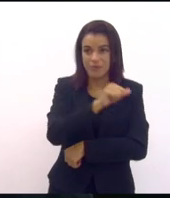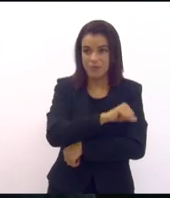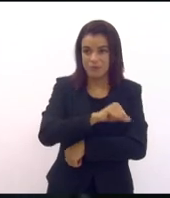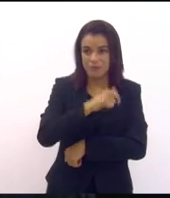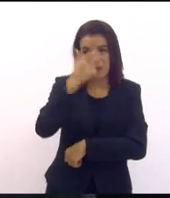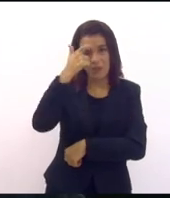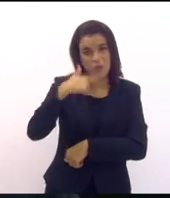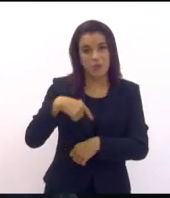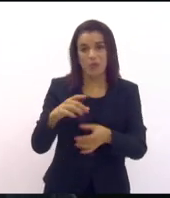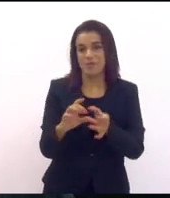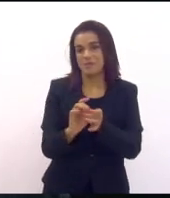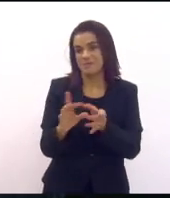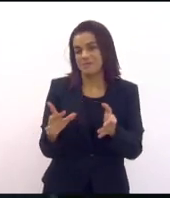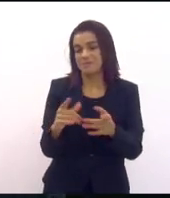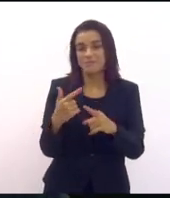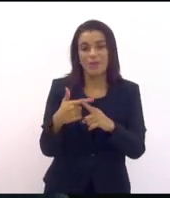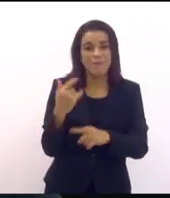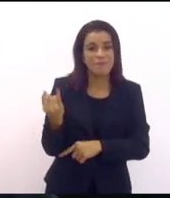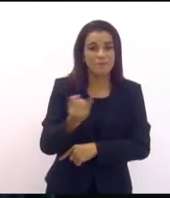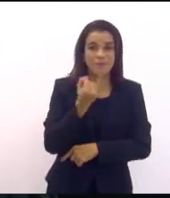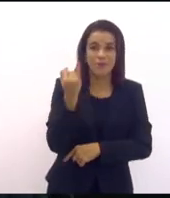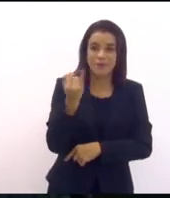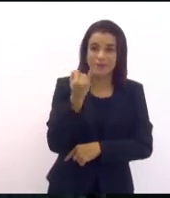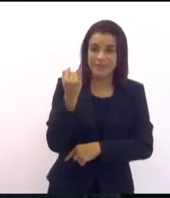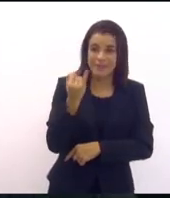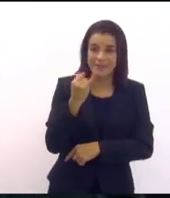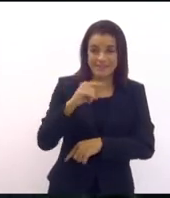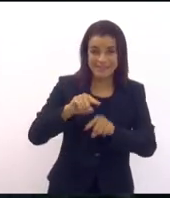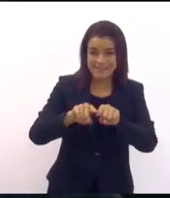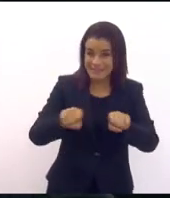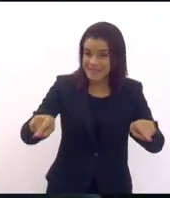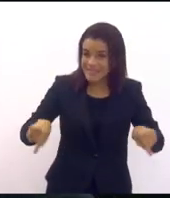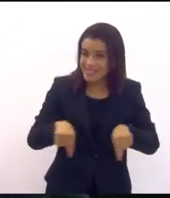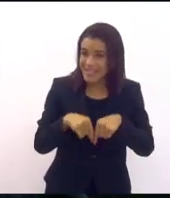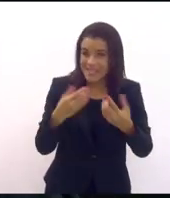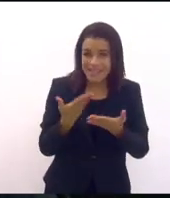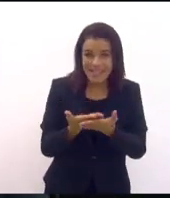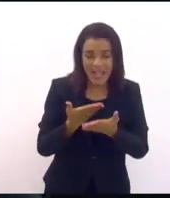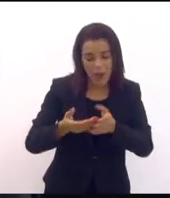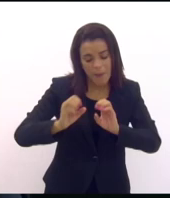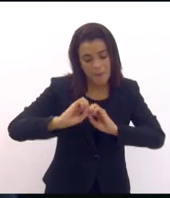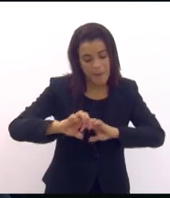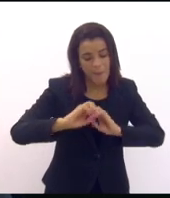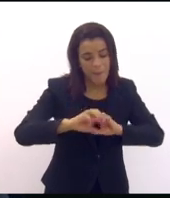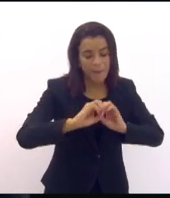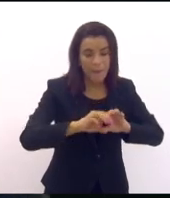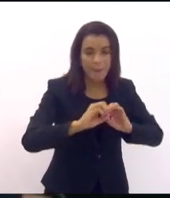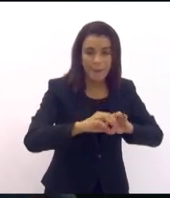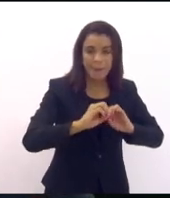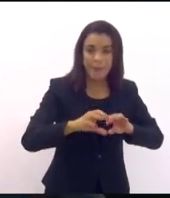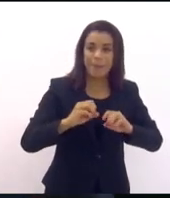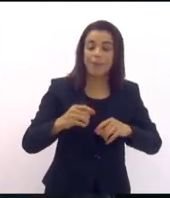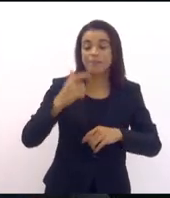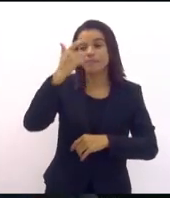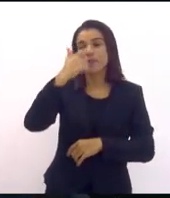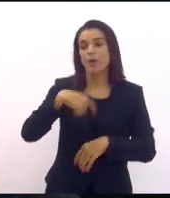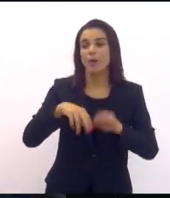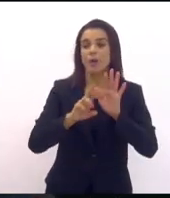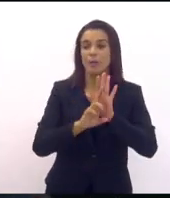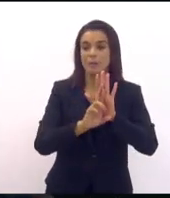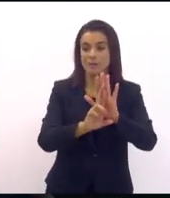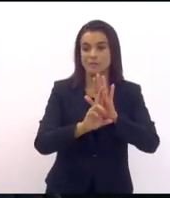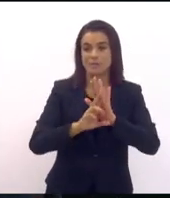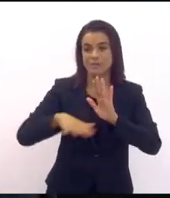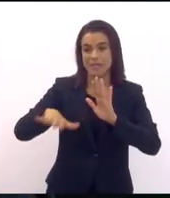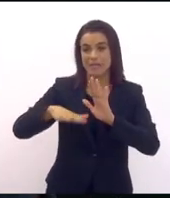disposição a gente sabe o quanto isso é importante a gente que tá em sala de aula principalmente mas eh como representante da igreja hoje na